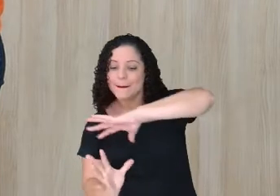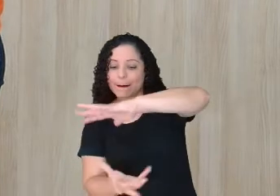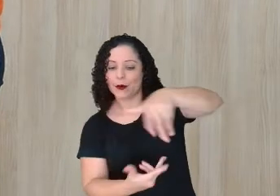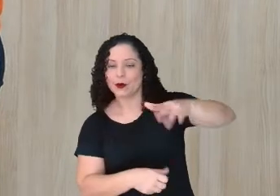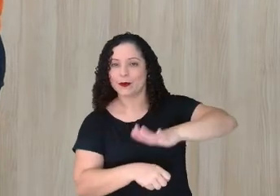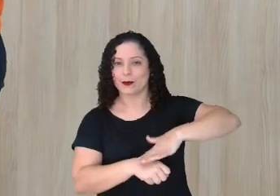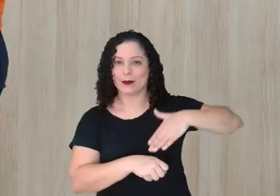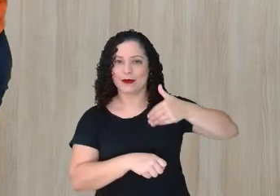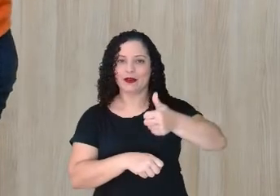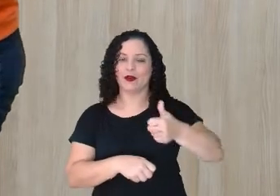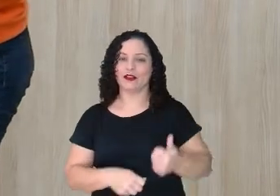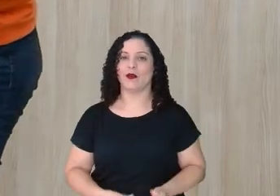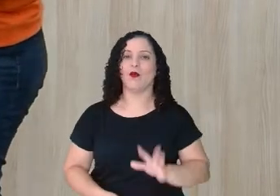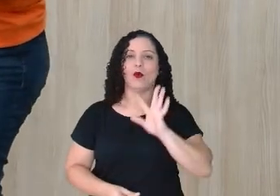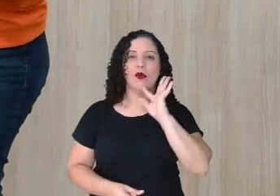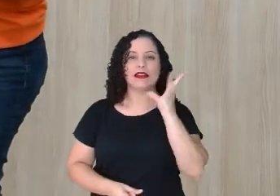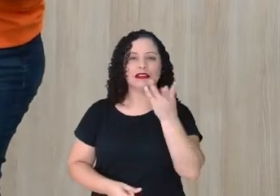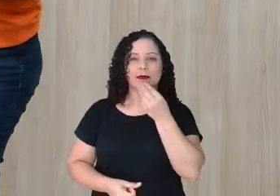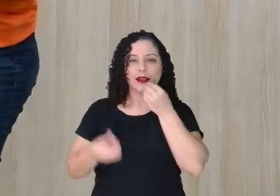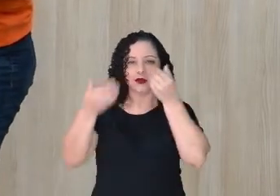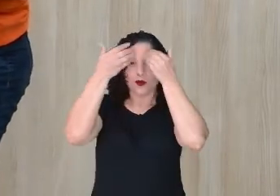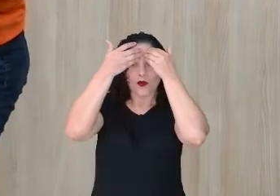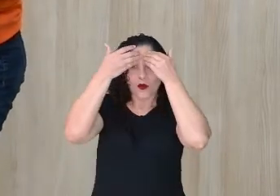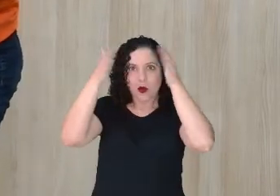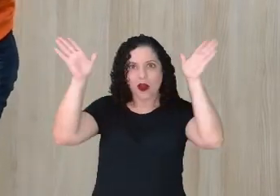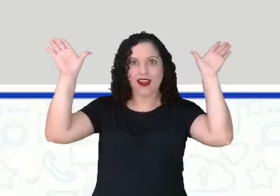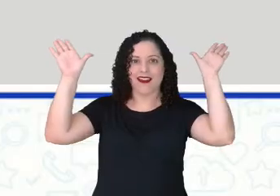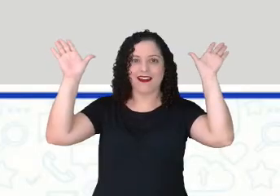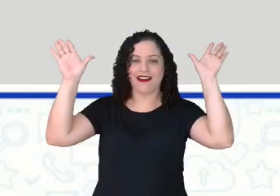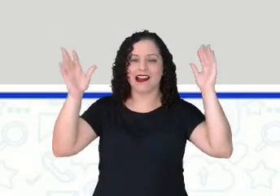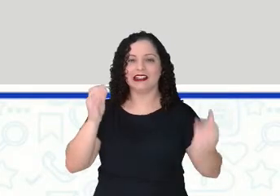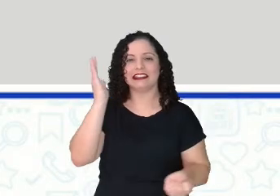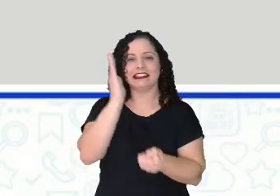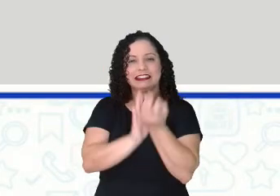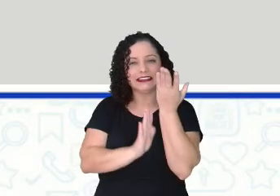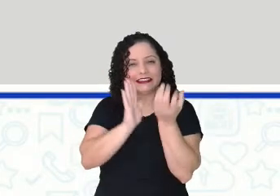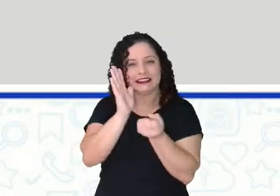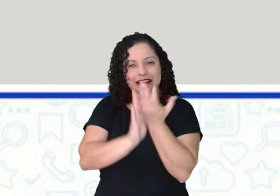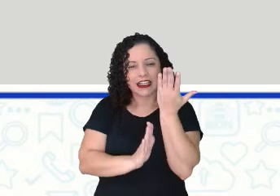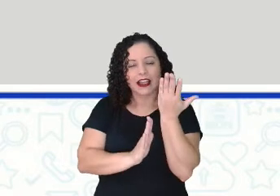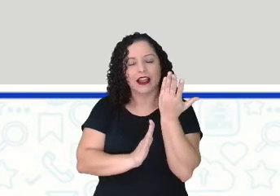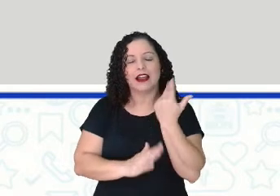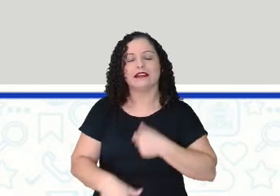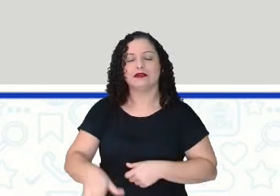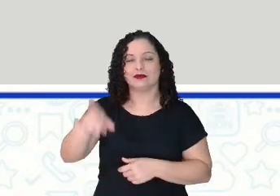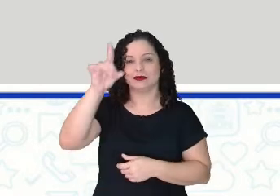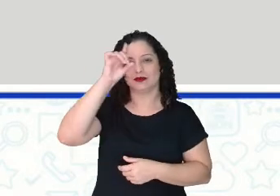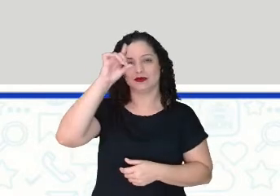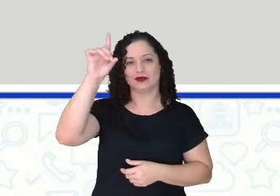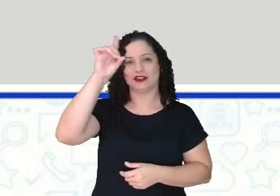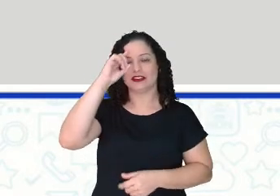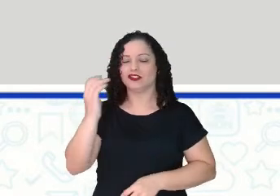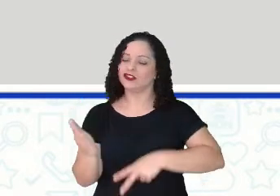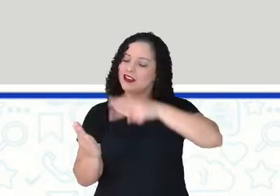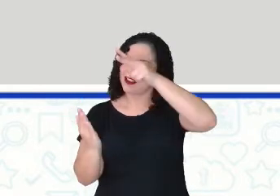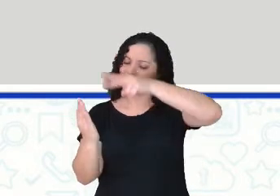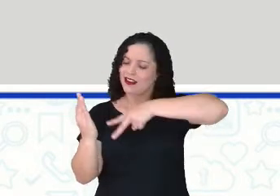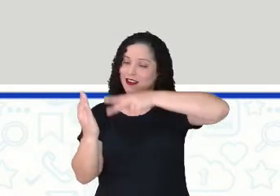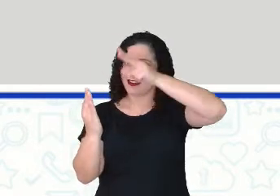se abra para o conhecimento, não é? O conhecimento é construído dia a dia. Então, leia,